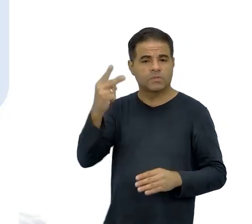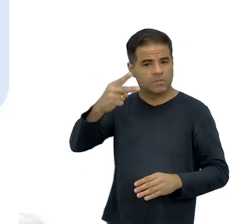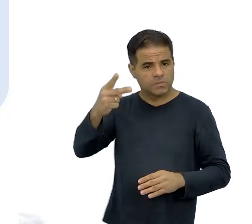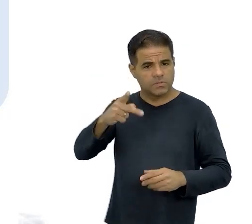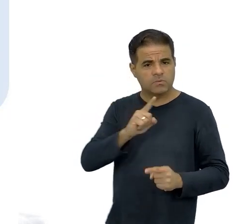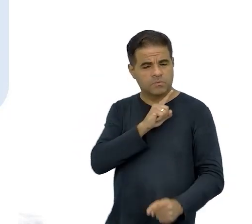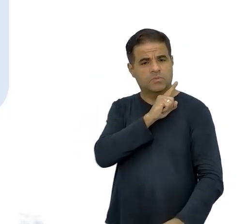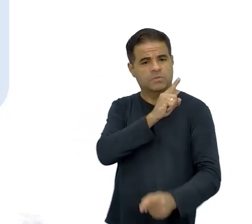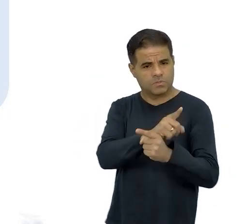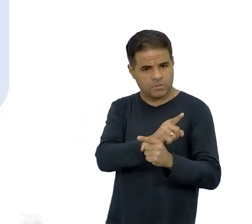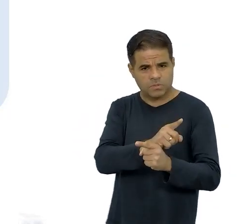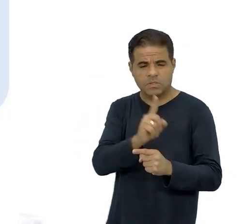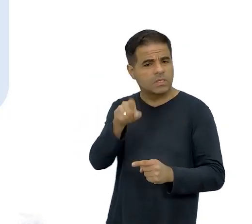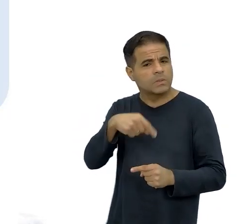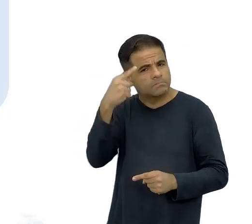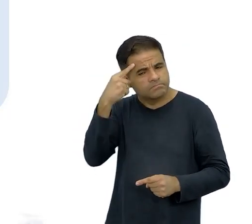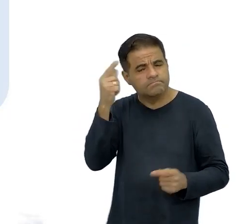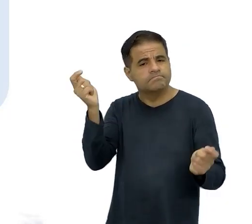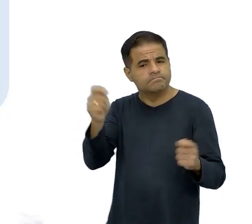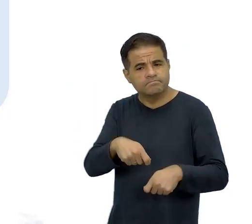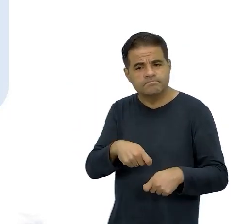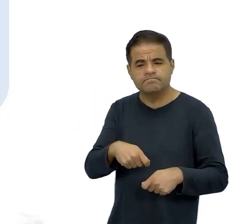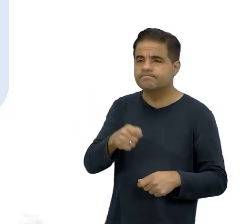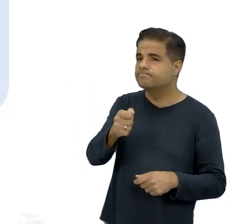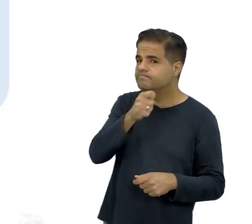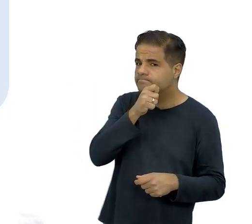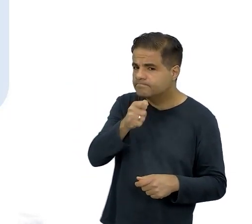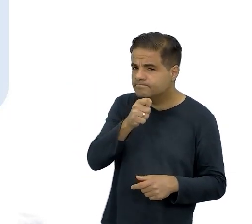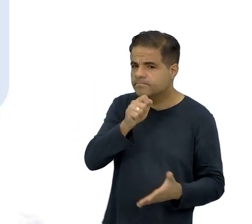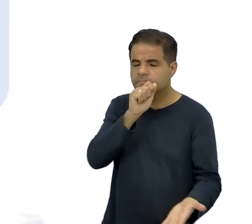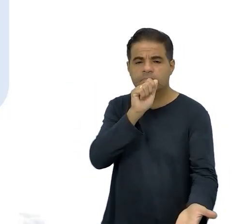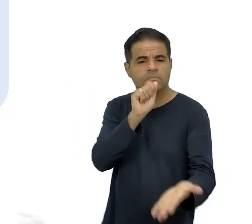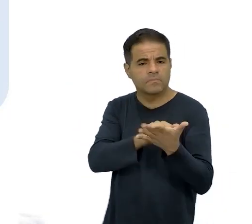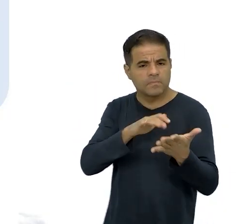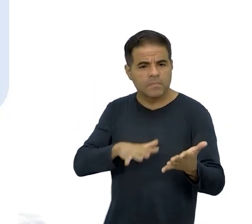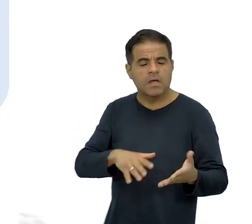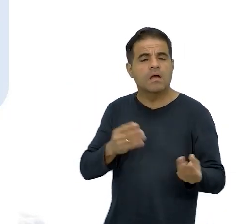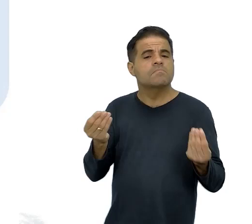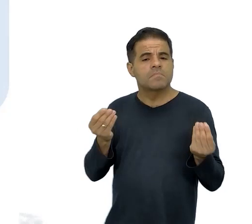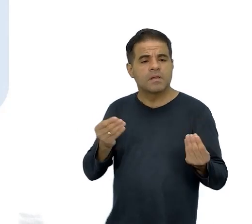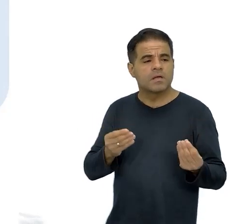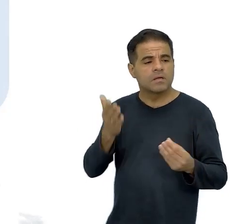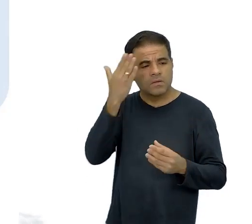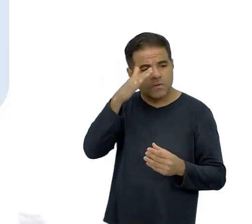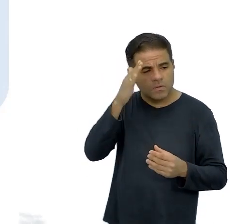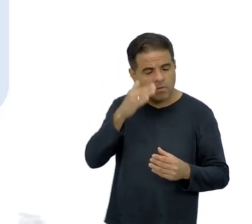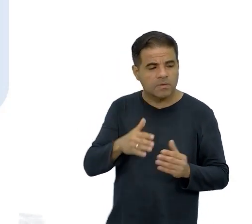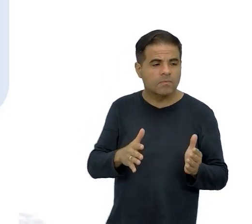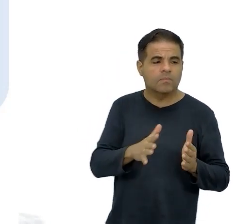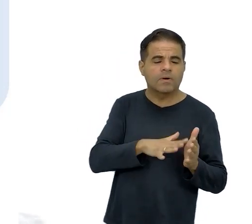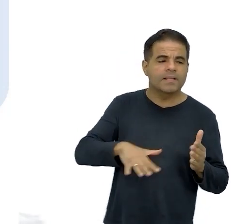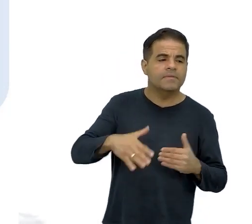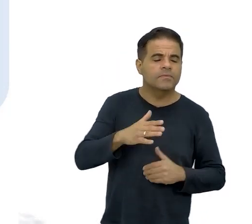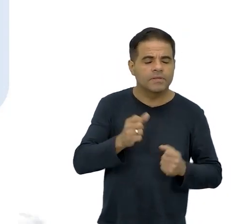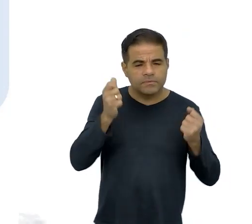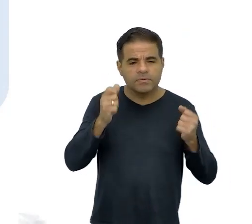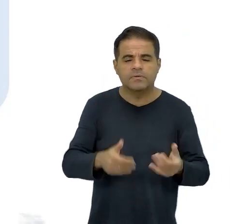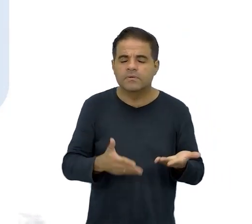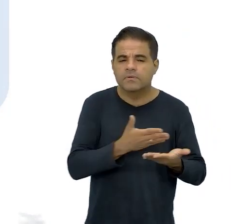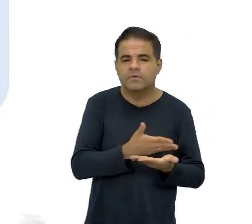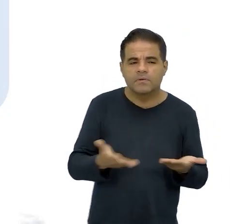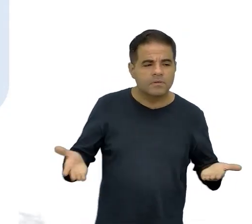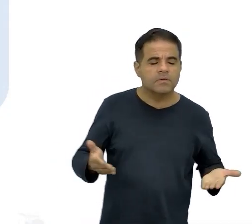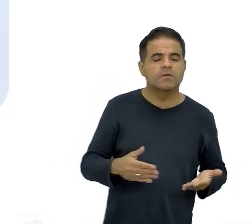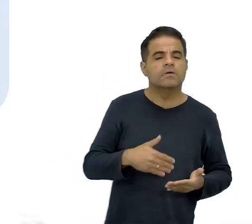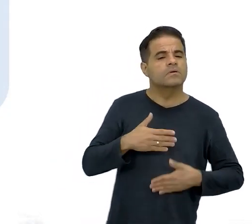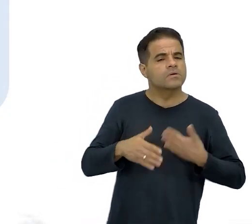segundo momento, nós poremos uma lupa em algumas atividades, a fim de compreender como elas promovem o